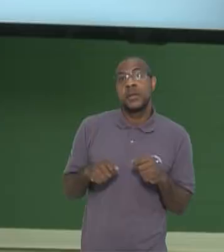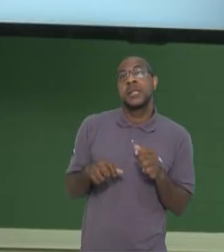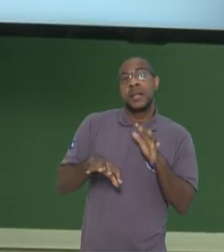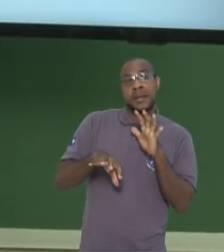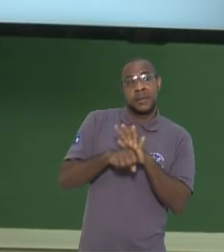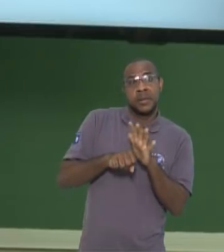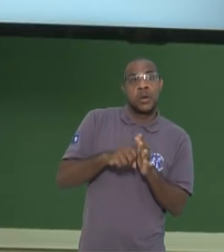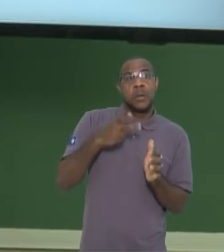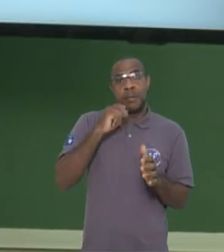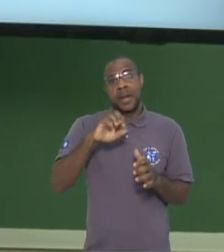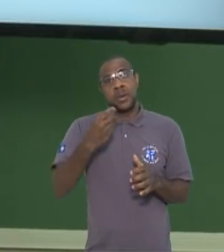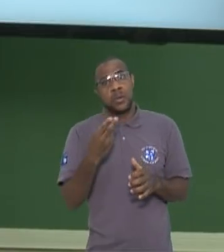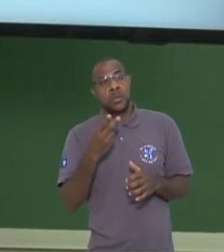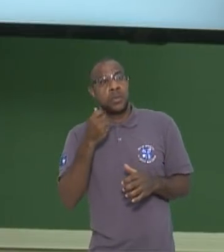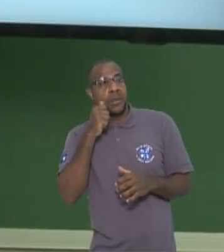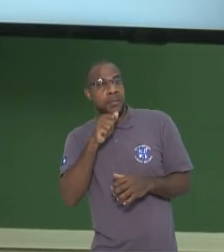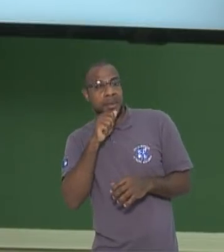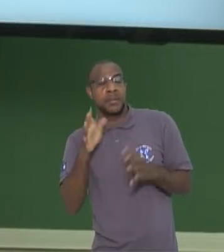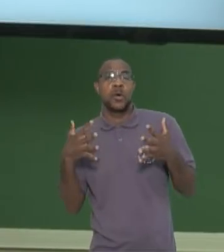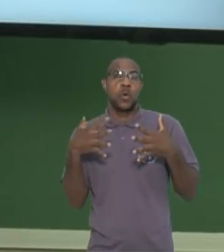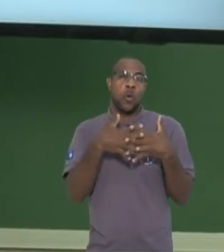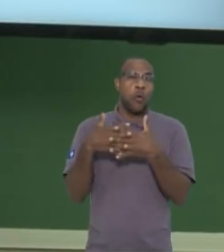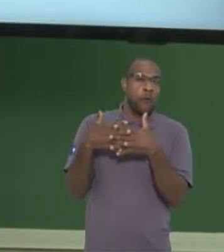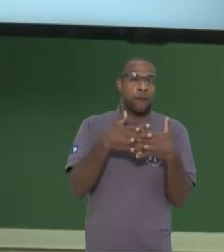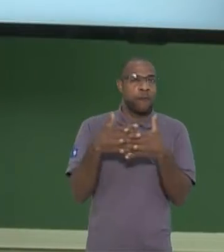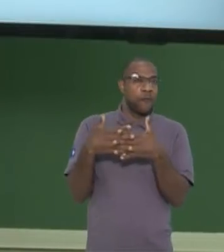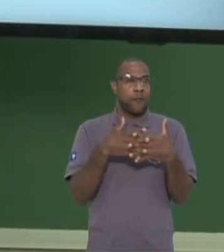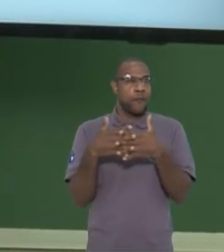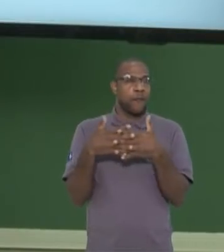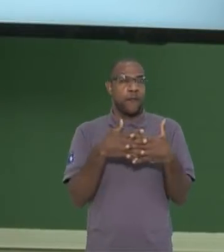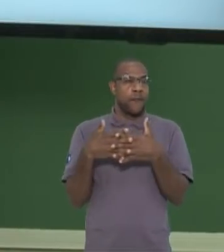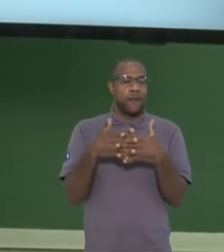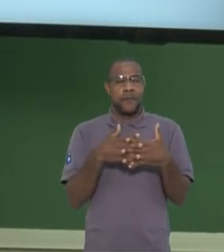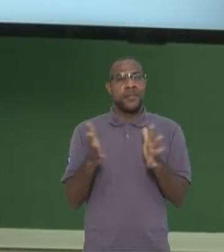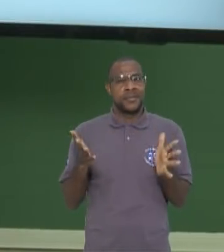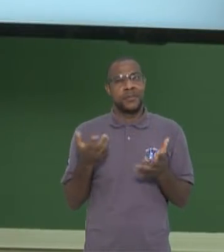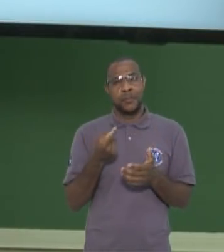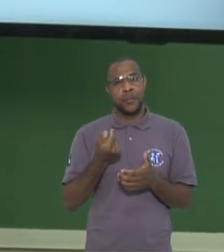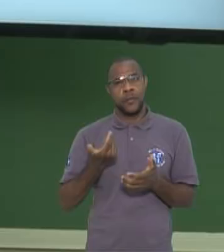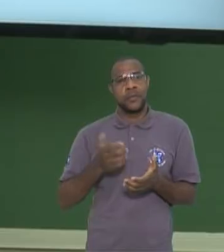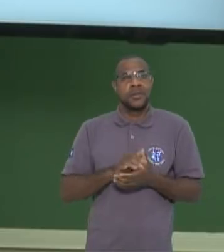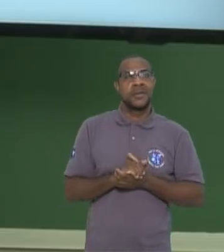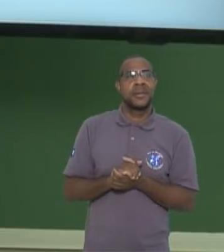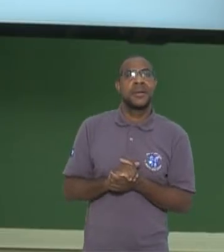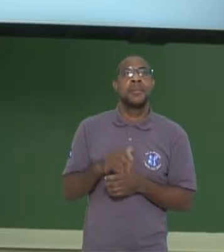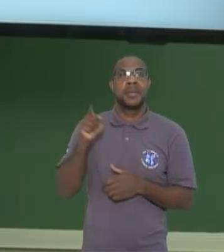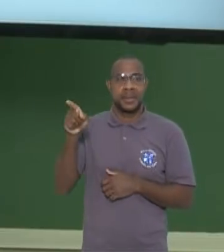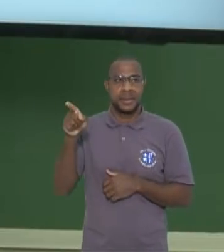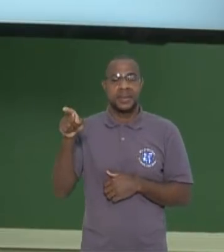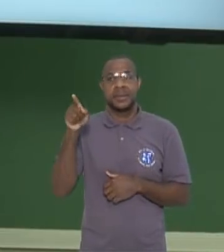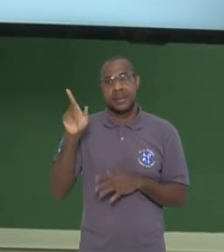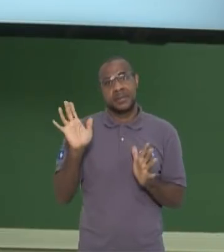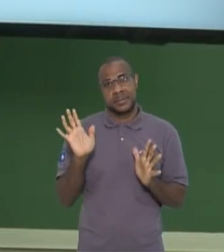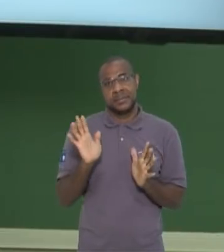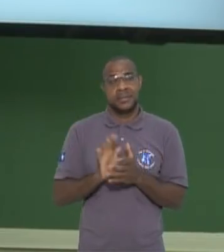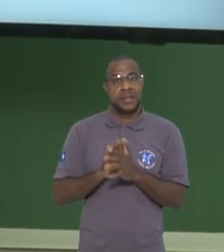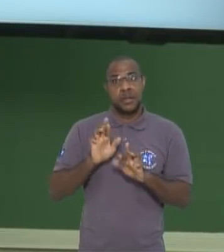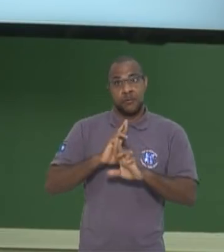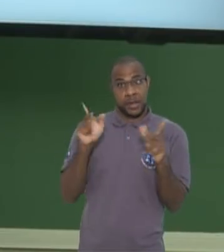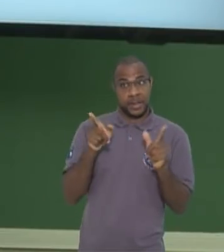mãe. Tá? Isso aqui confunde um pouco, porque às vezes está pensando na aula passada que a gente ainda estava falando de cromossomo sexual, né? Mas aqui, nesse caso, não tem nada a